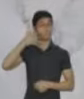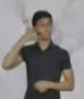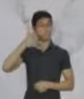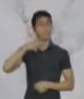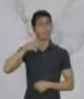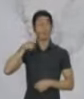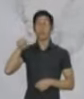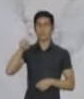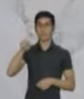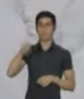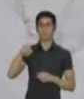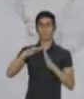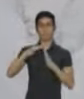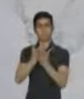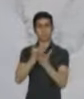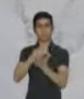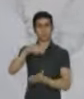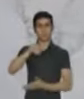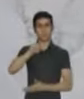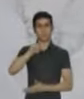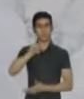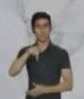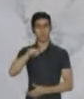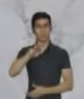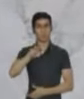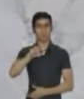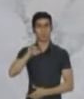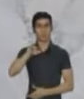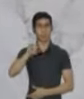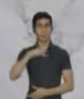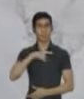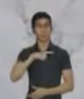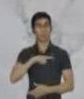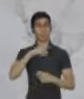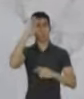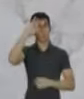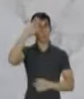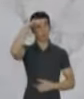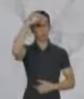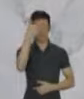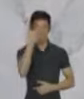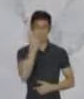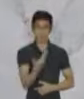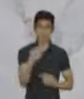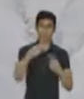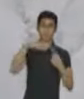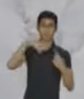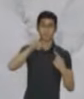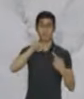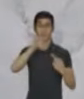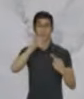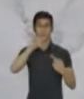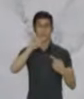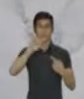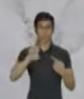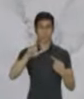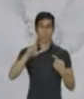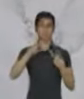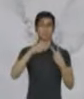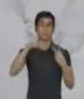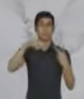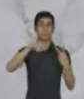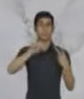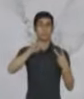homenagem às marias malês ea marielly e uma homenagem à cultura verdadeira cultura brasileira que a